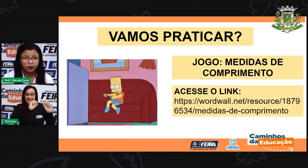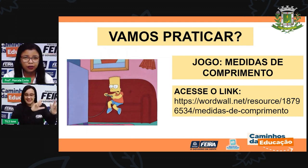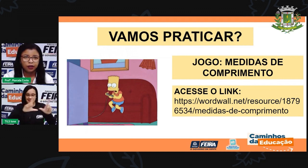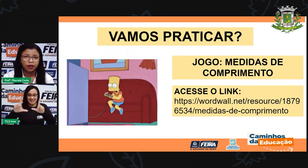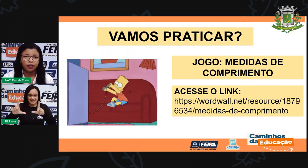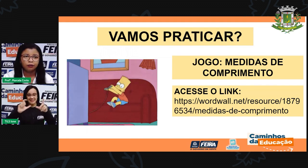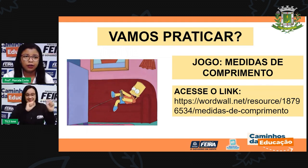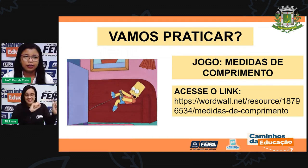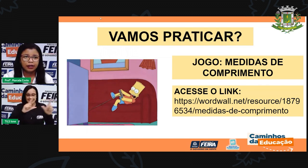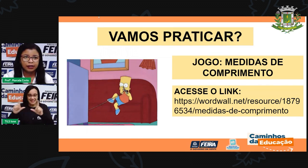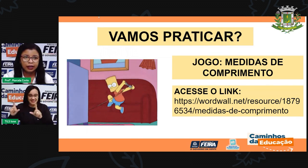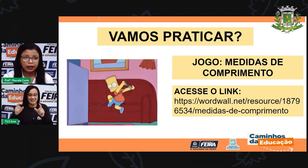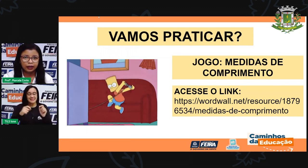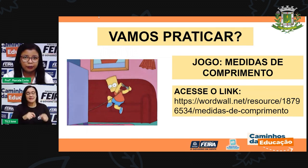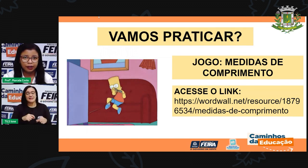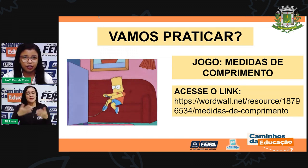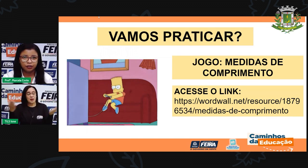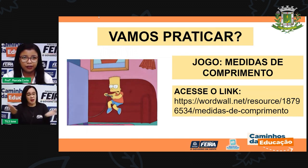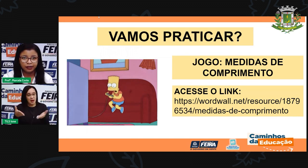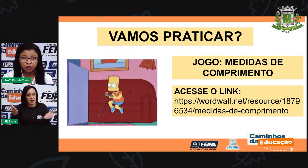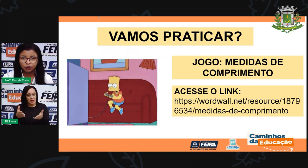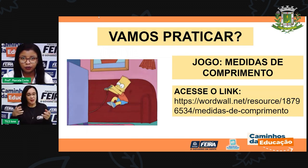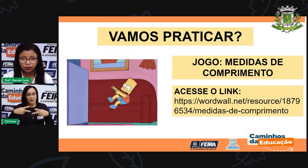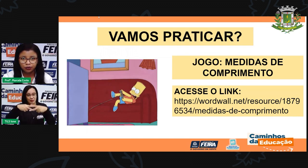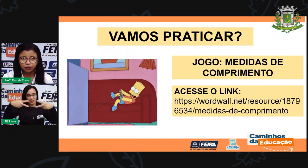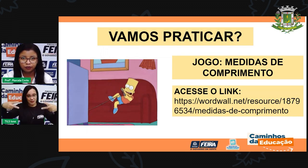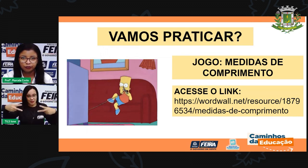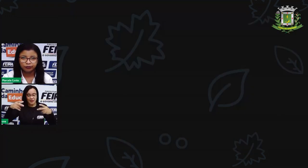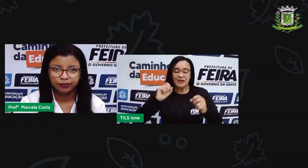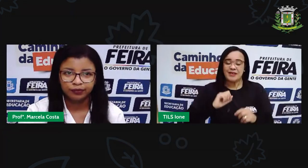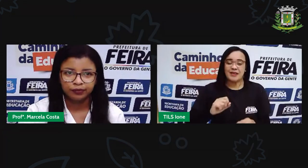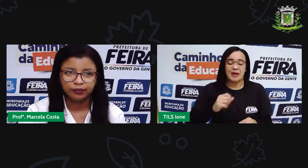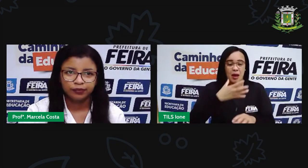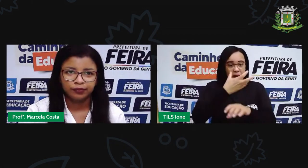tá certo? Eu vou acessar aqui pra gente fazer juntos.